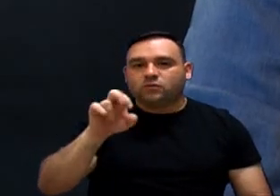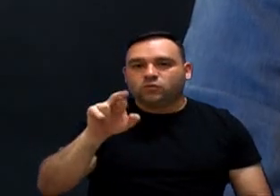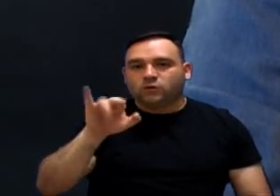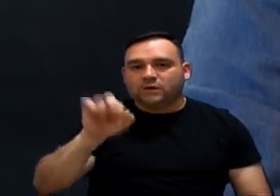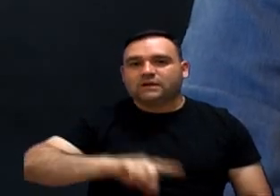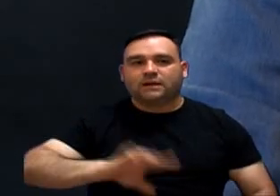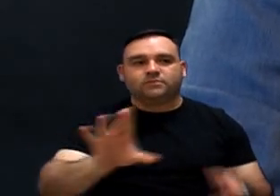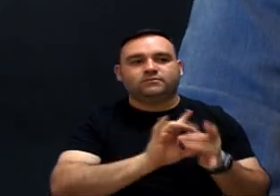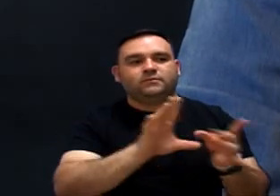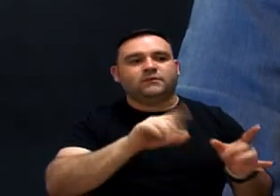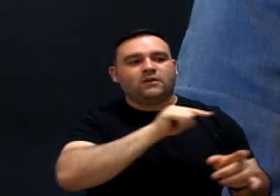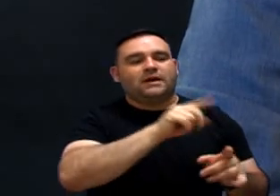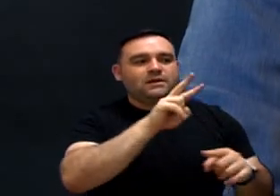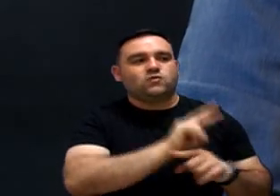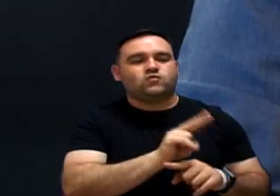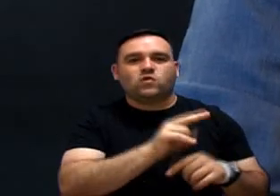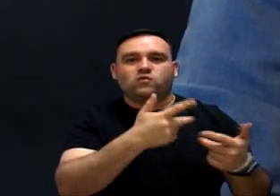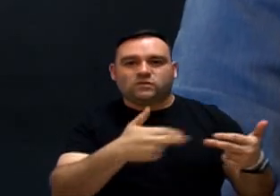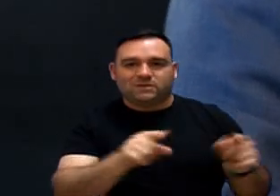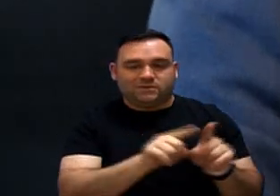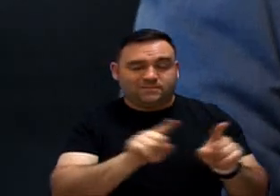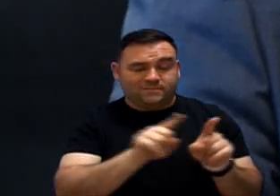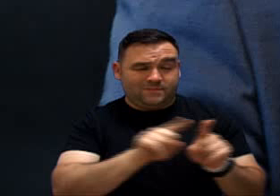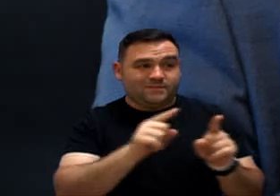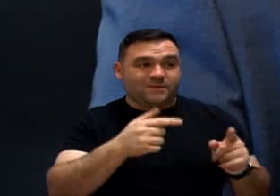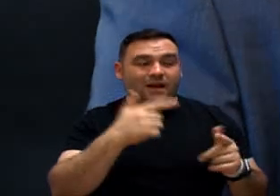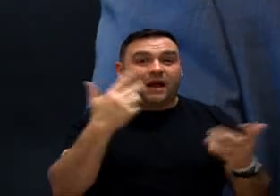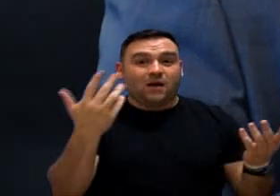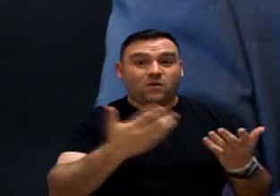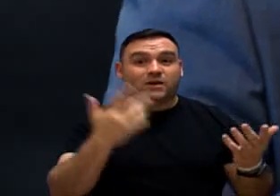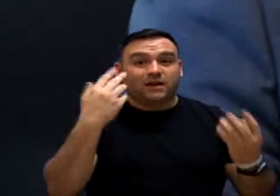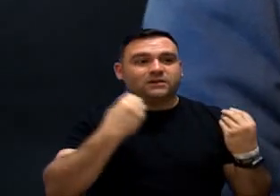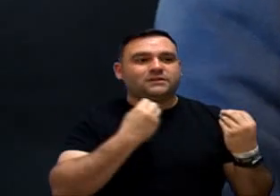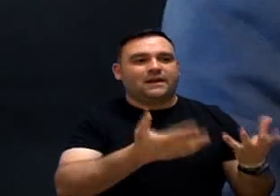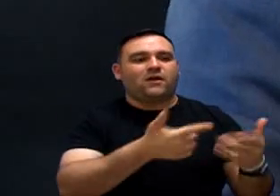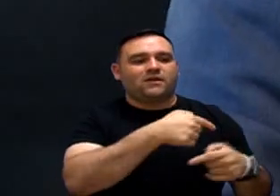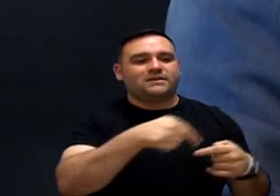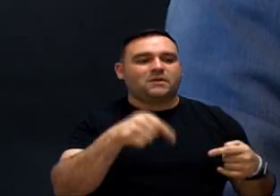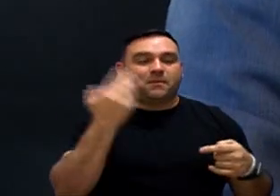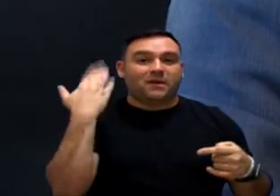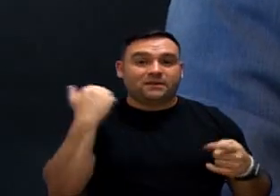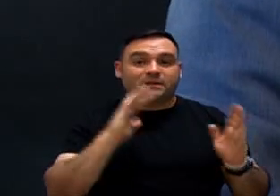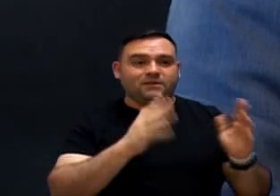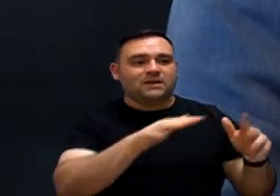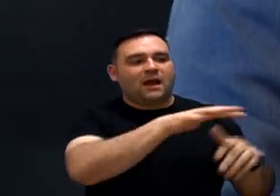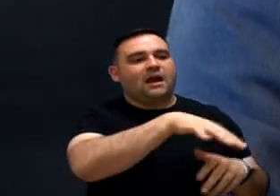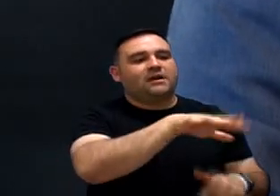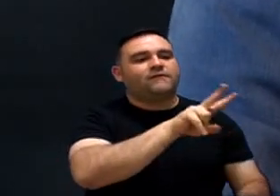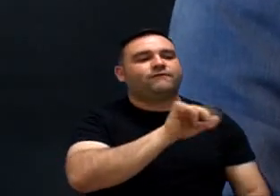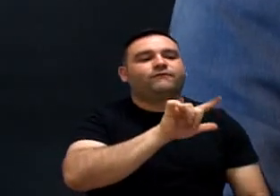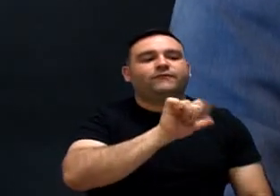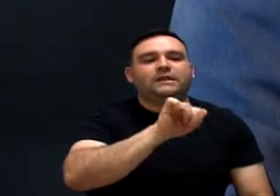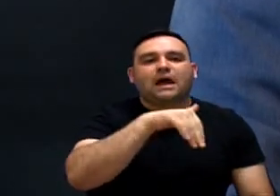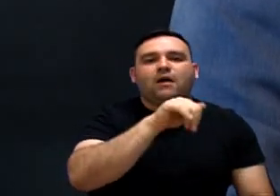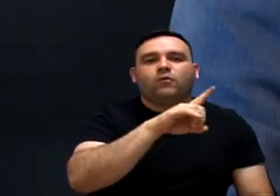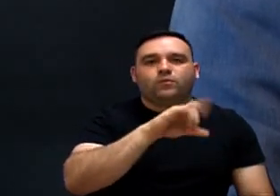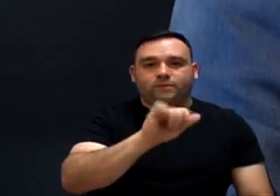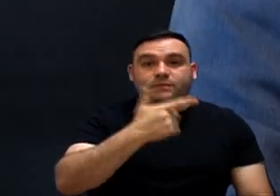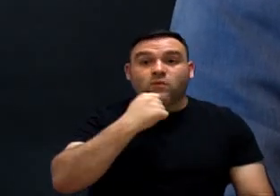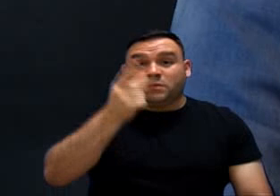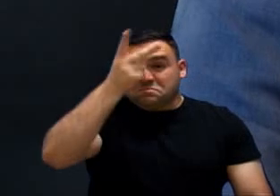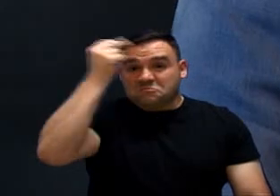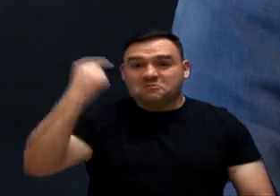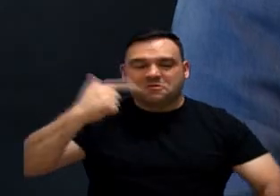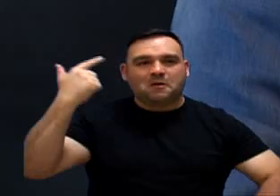foi liberado, a Jéssica cuidou disso aí, e já, para graça, já foi entregue a semana passada para aquela região da Vila Almeida. Então, fico feliz, o prefeito